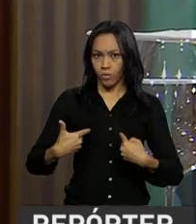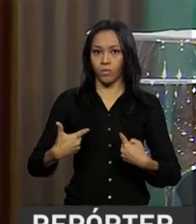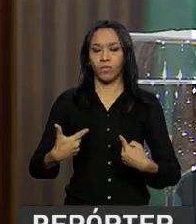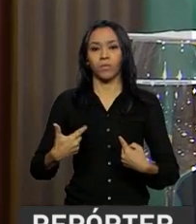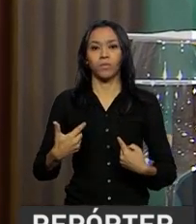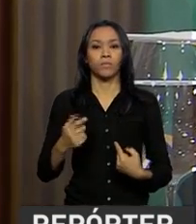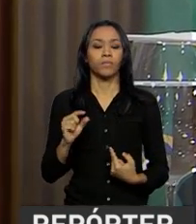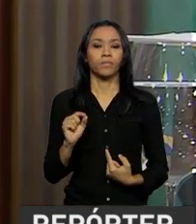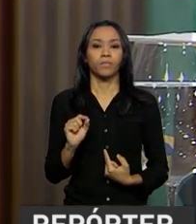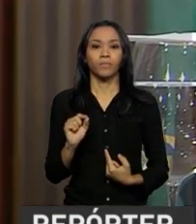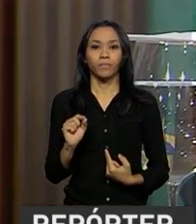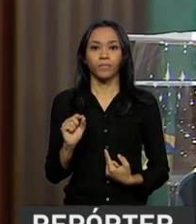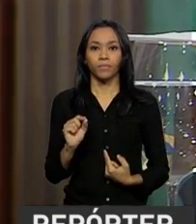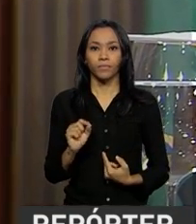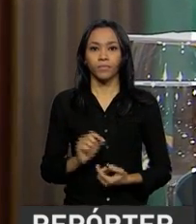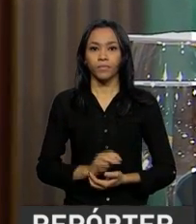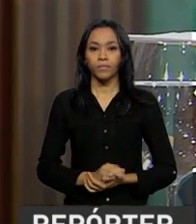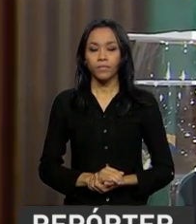instituindo